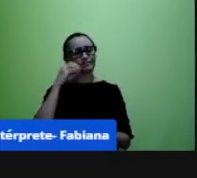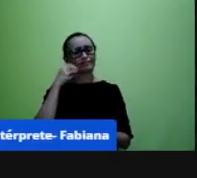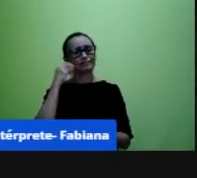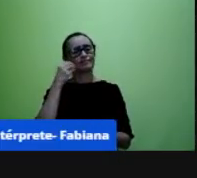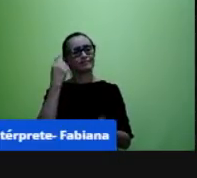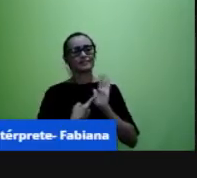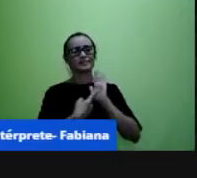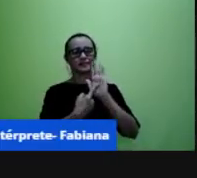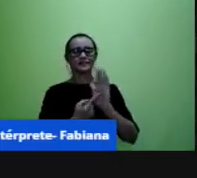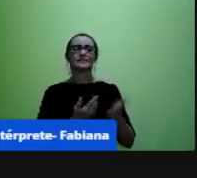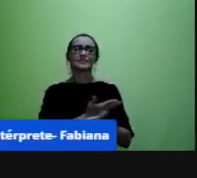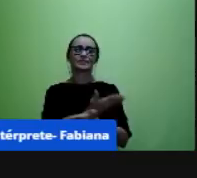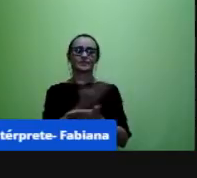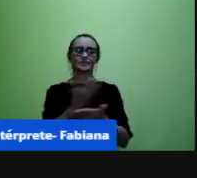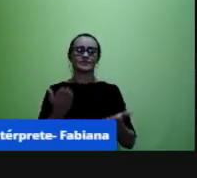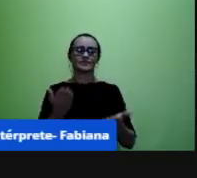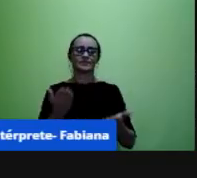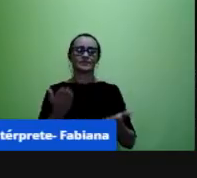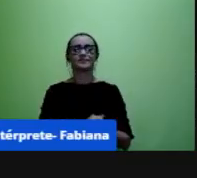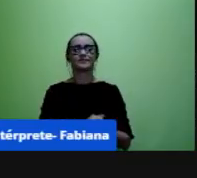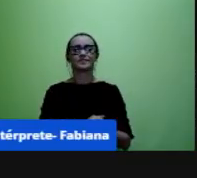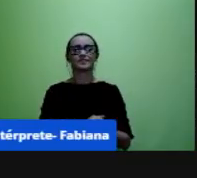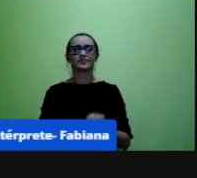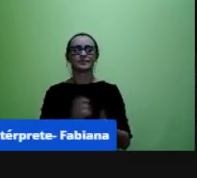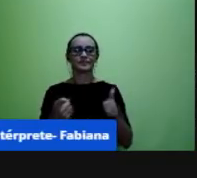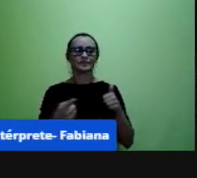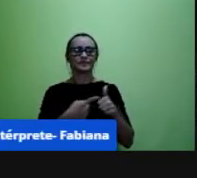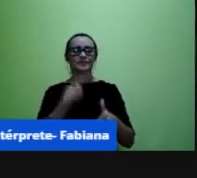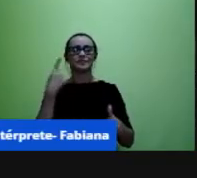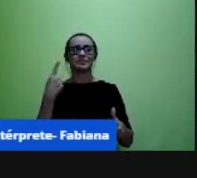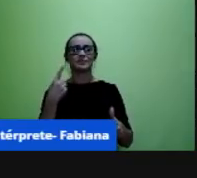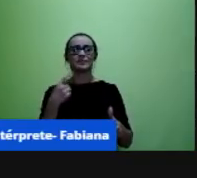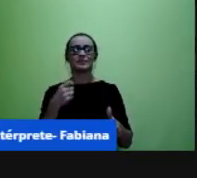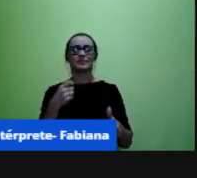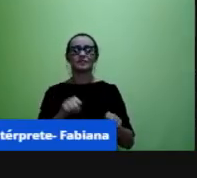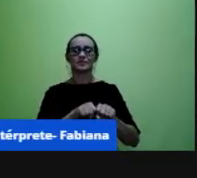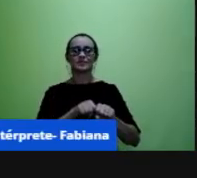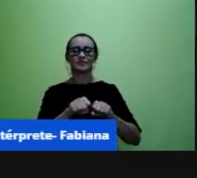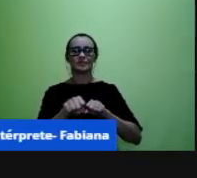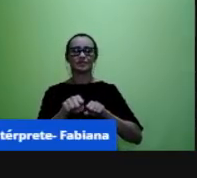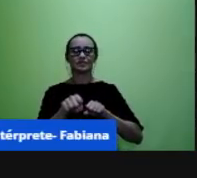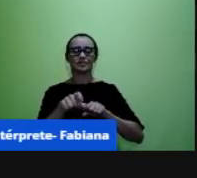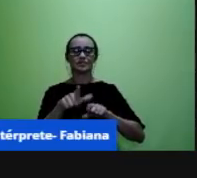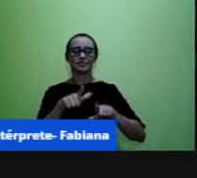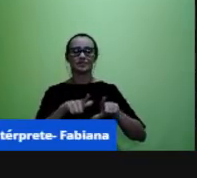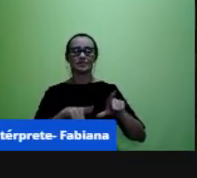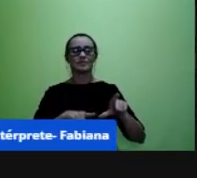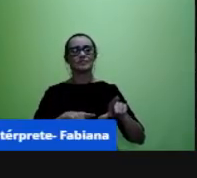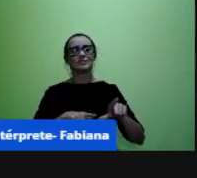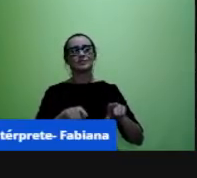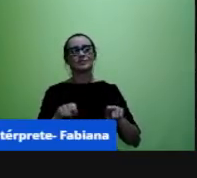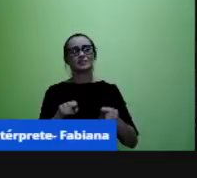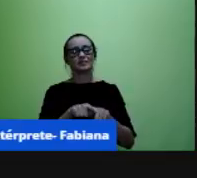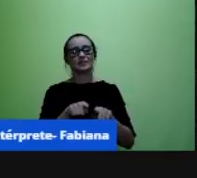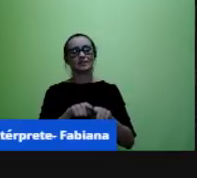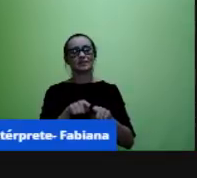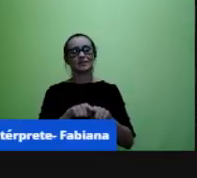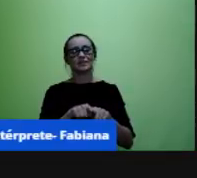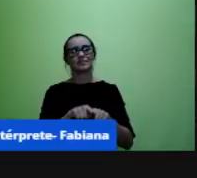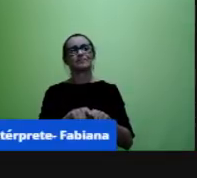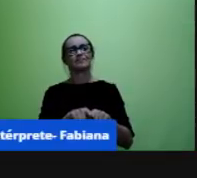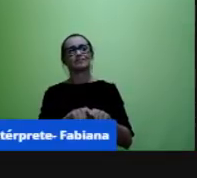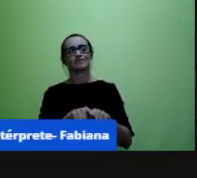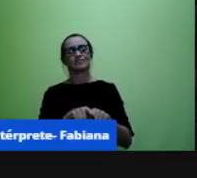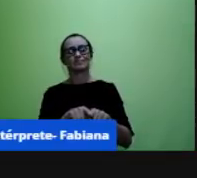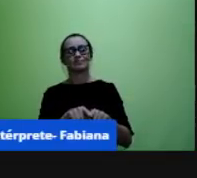lá. Primeira coisa de tudo, minha formação acadêmica, eu tenho a licenciatura e o bacharelado em Educação Física, né,